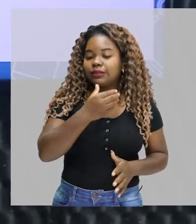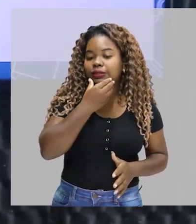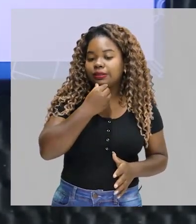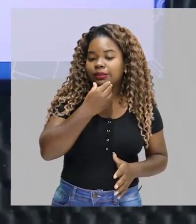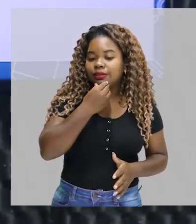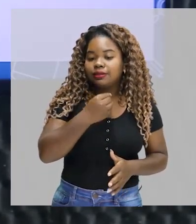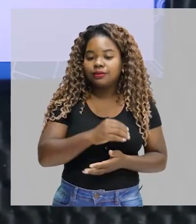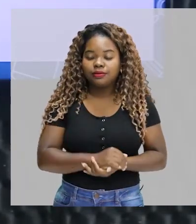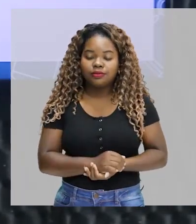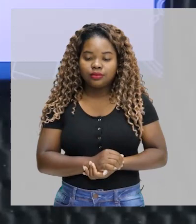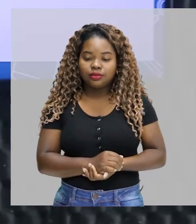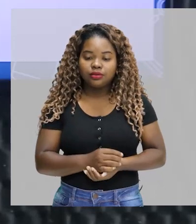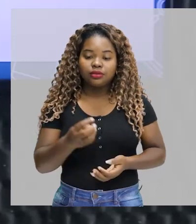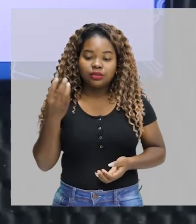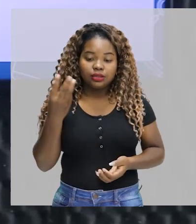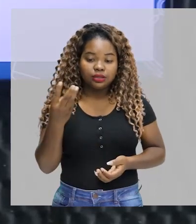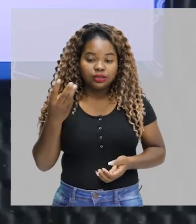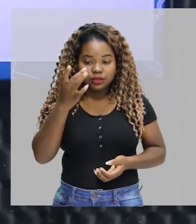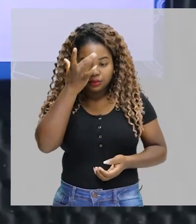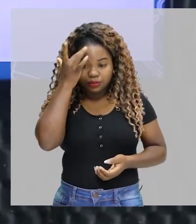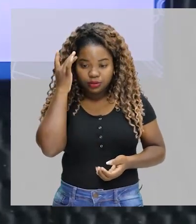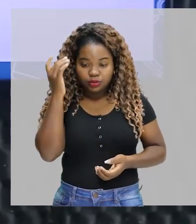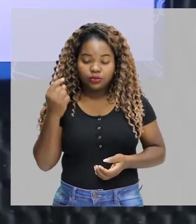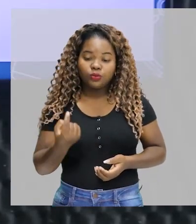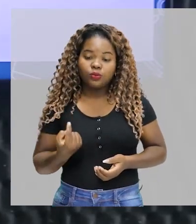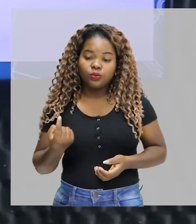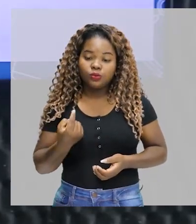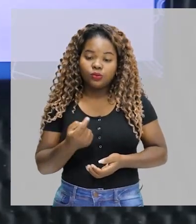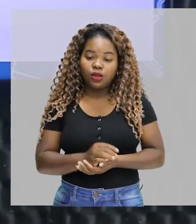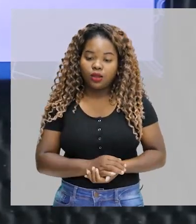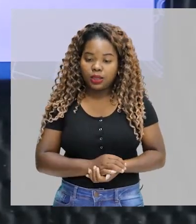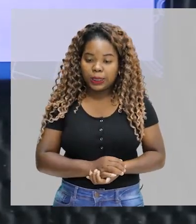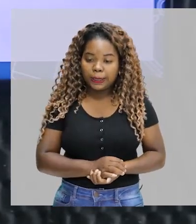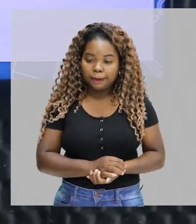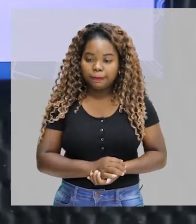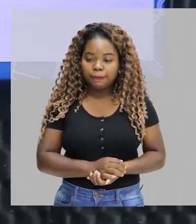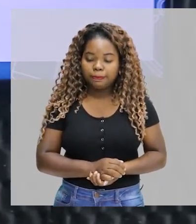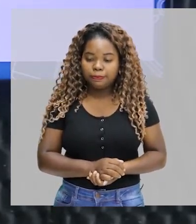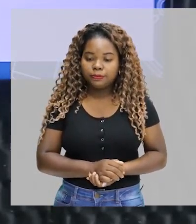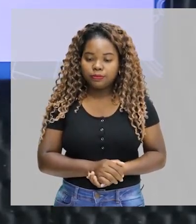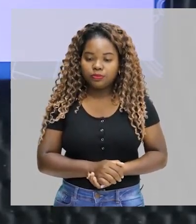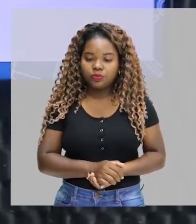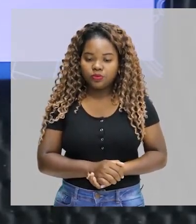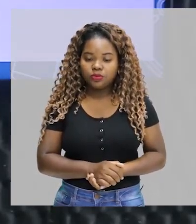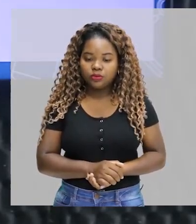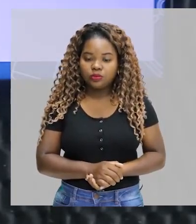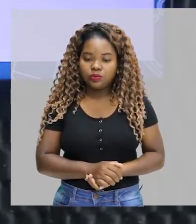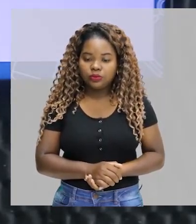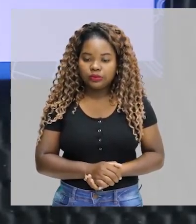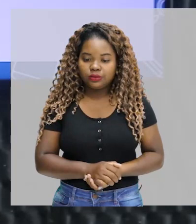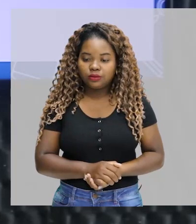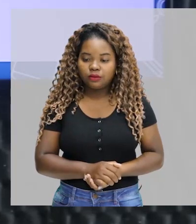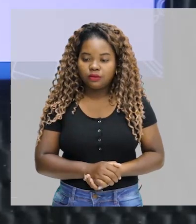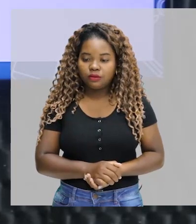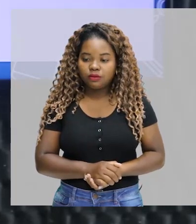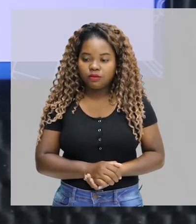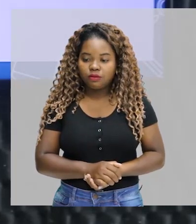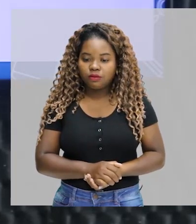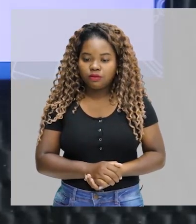a terceira pessoa do singular. He travels around the world to perform in